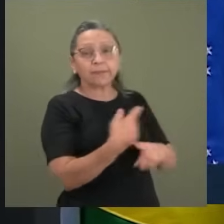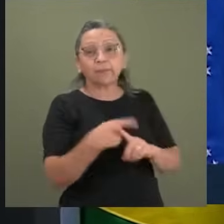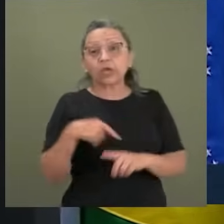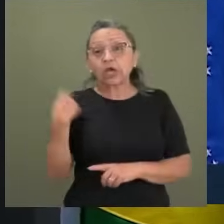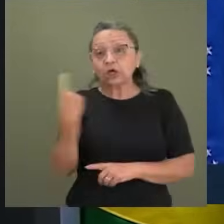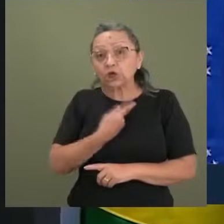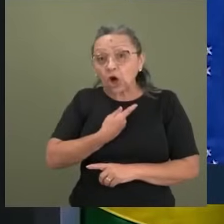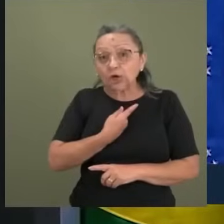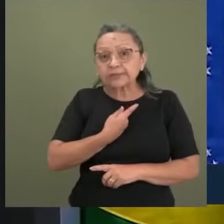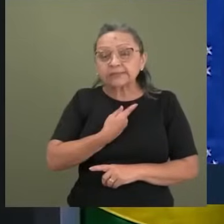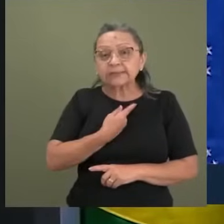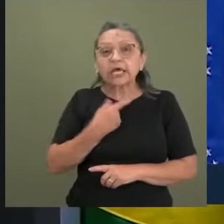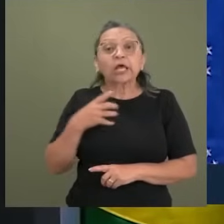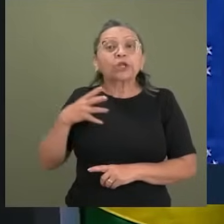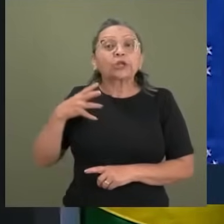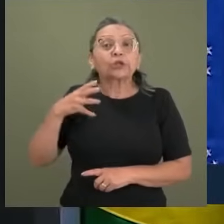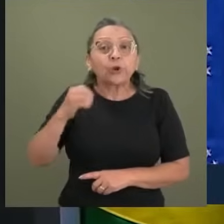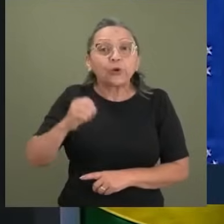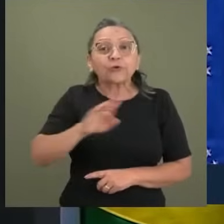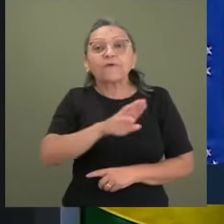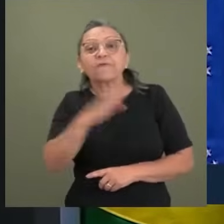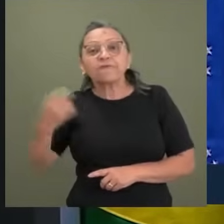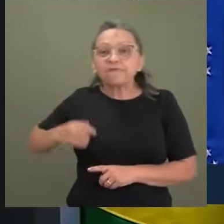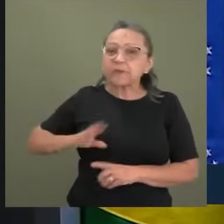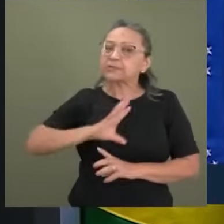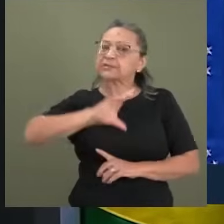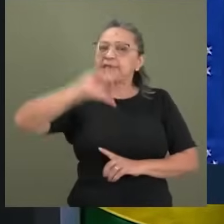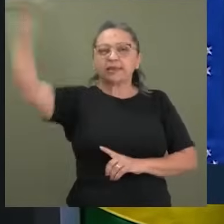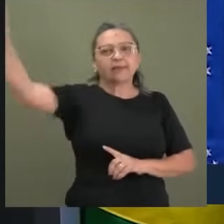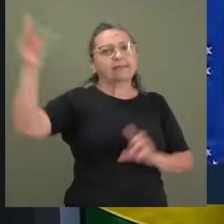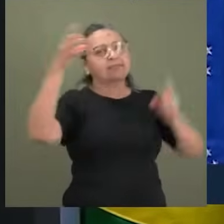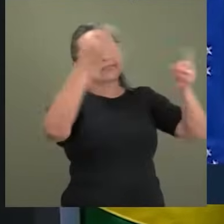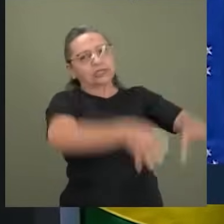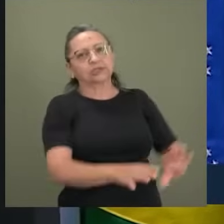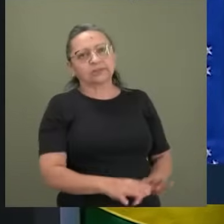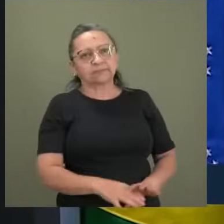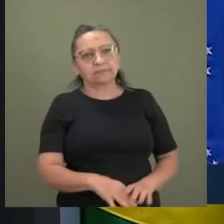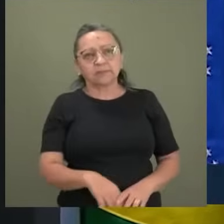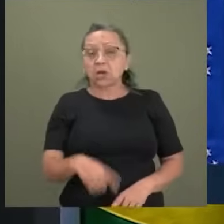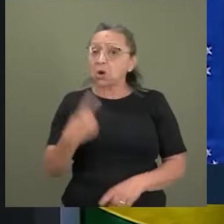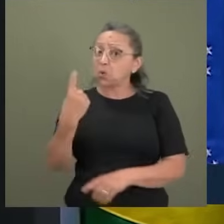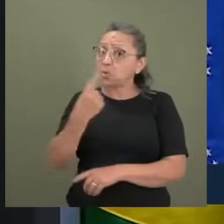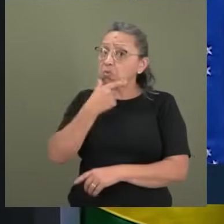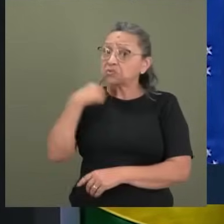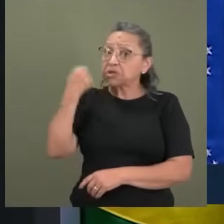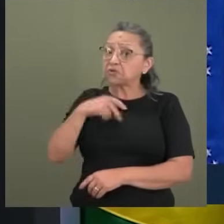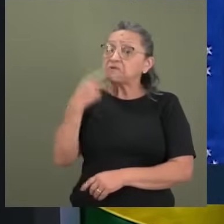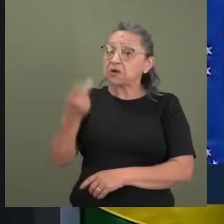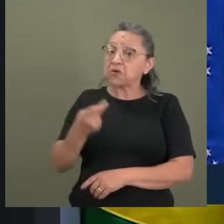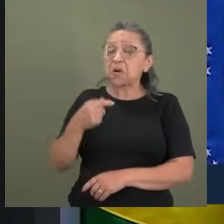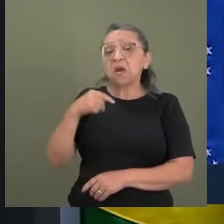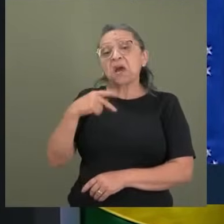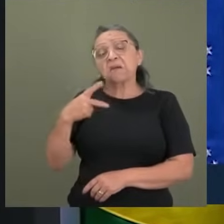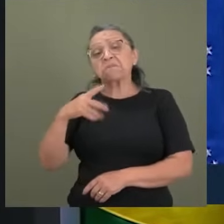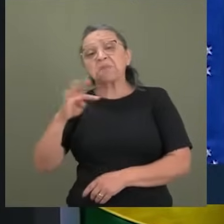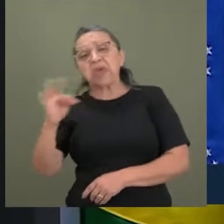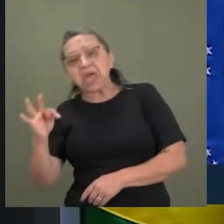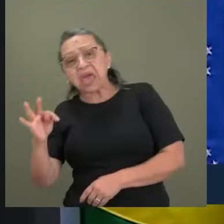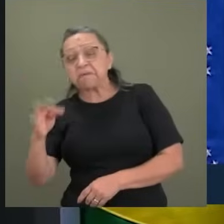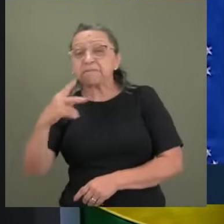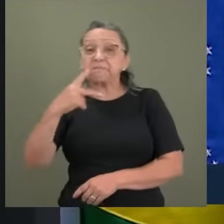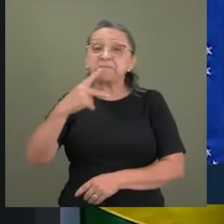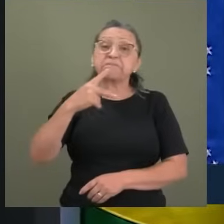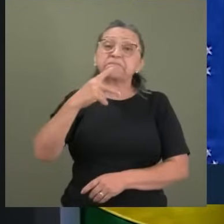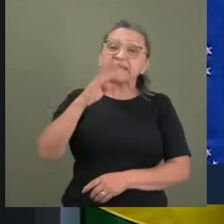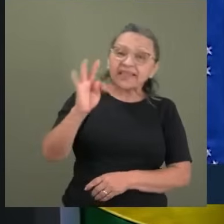líder do governo disse o Governo está de braços abertos pro PL Pode fechar seus braços que esse abraço não vai